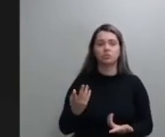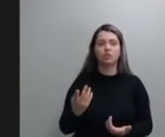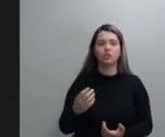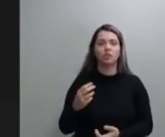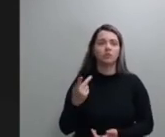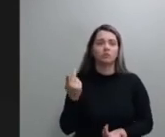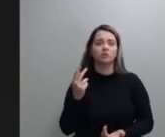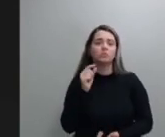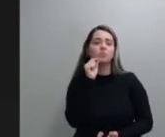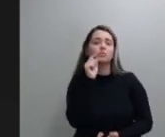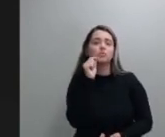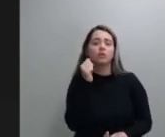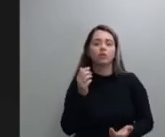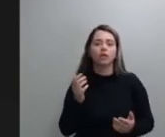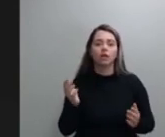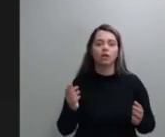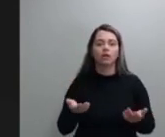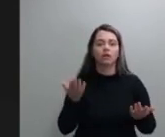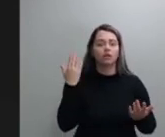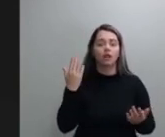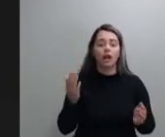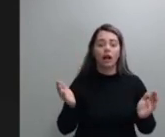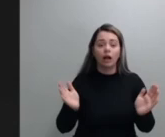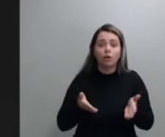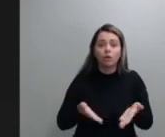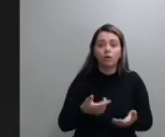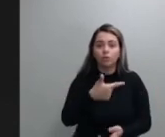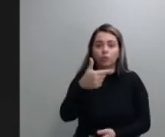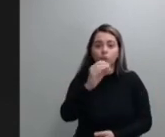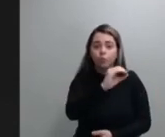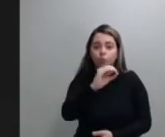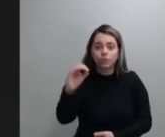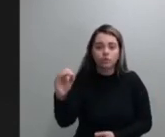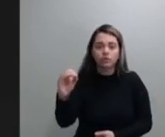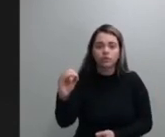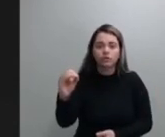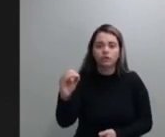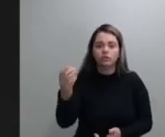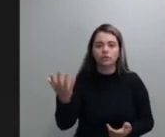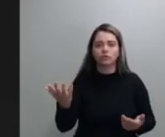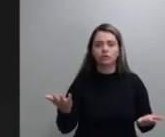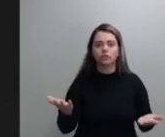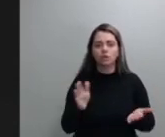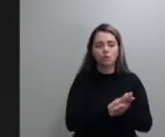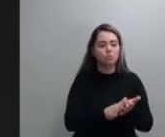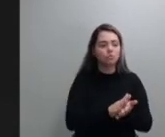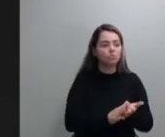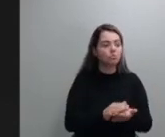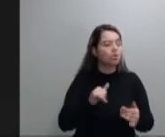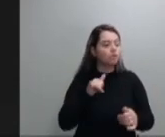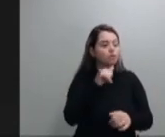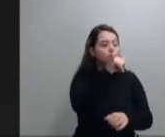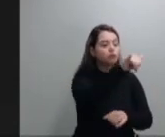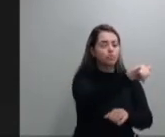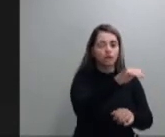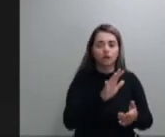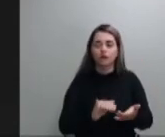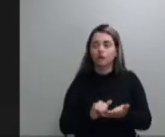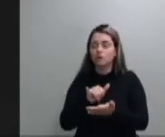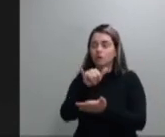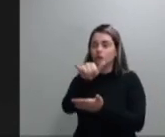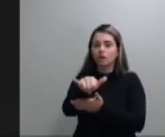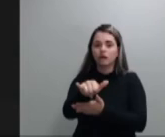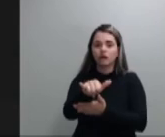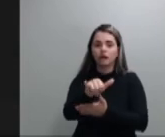2 mil ministro só tem voando sem escala a Latam e a Gol